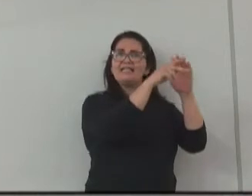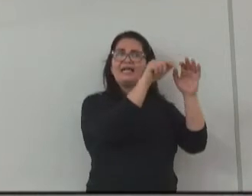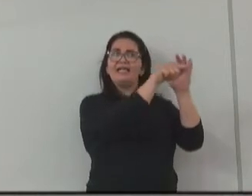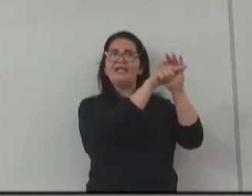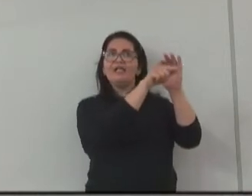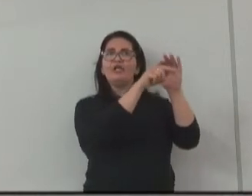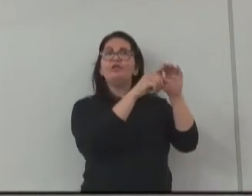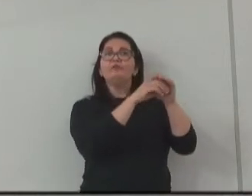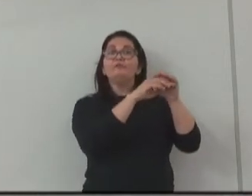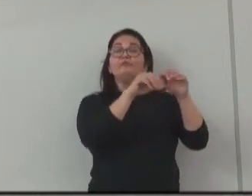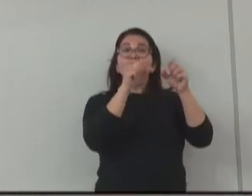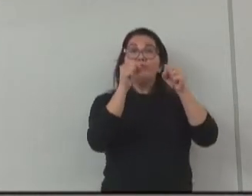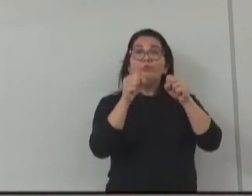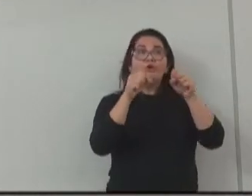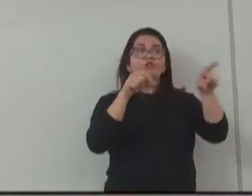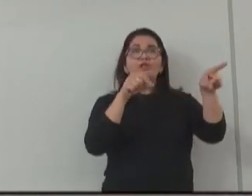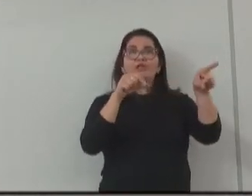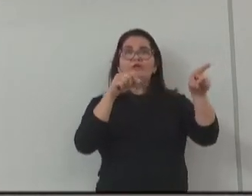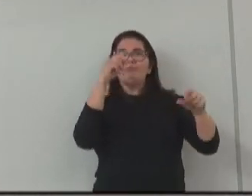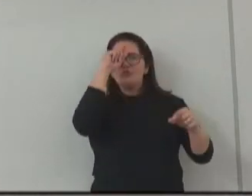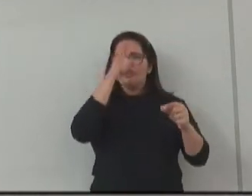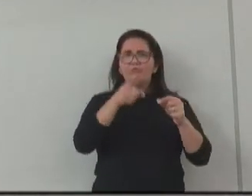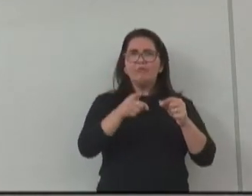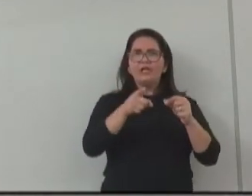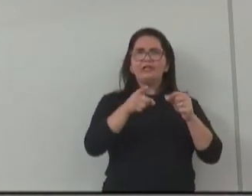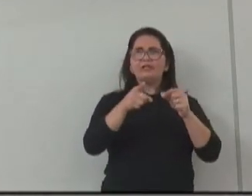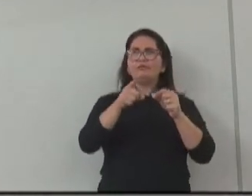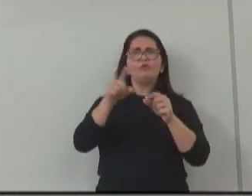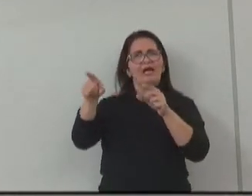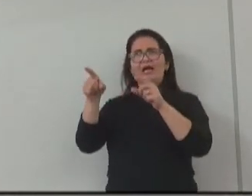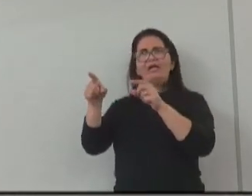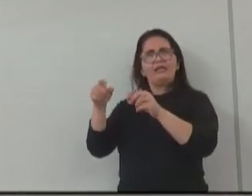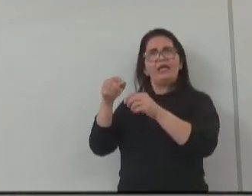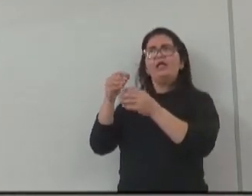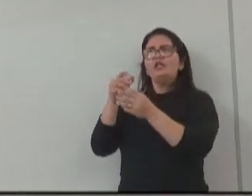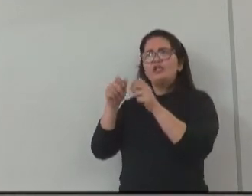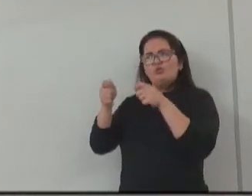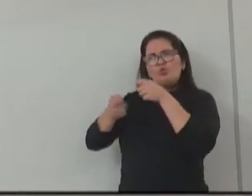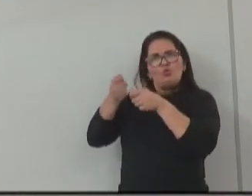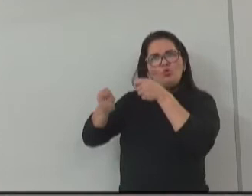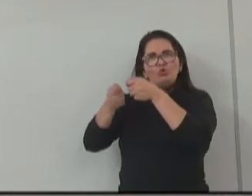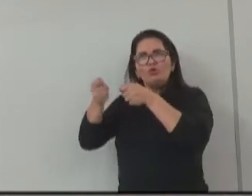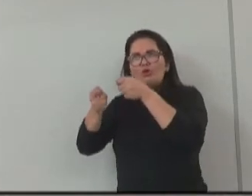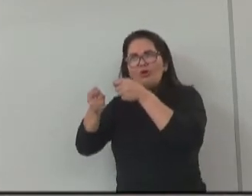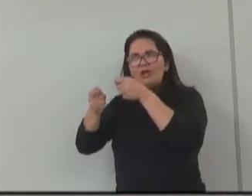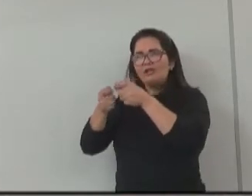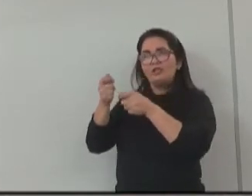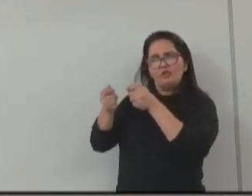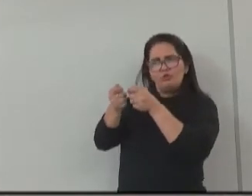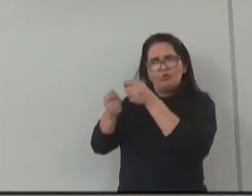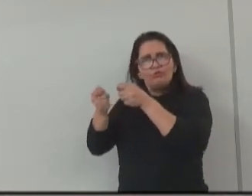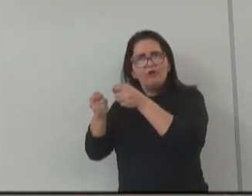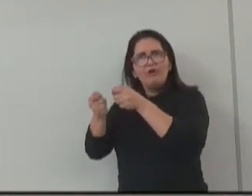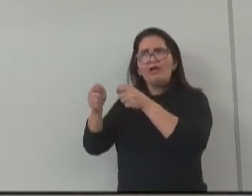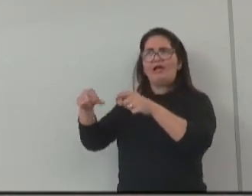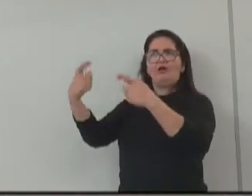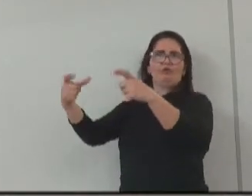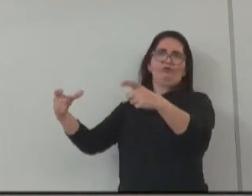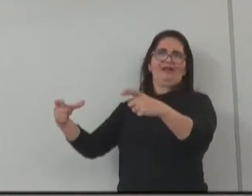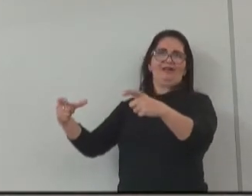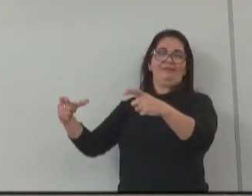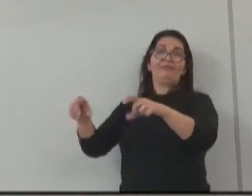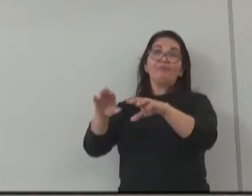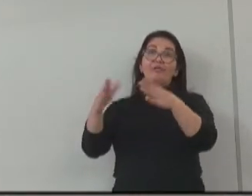É isso que acontece com os países, os estados e os municípios. Você não vai chegar na limitação da sua cidade e conseguir ver